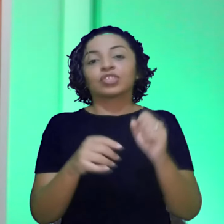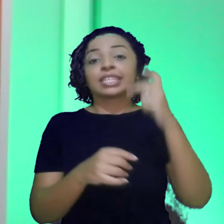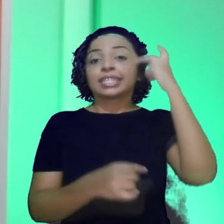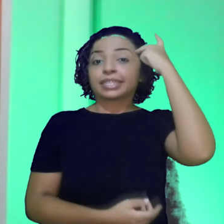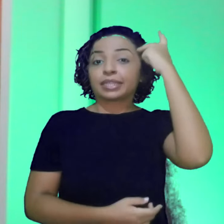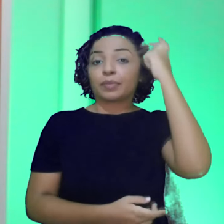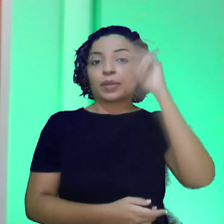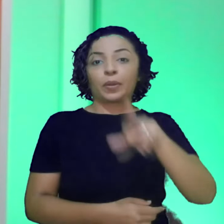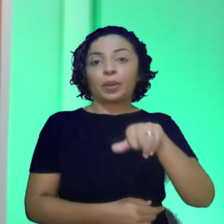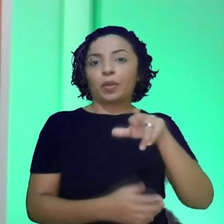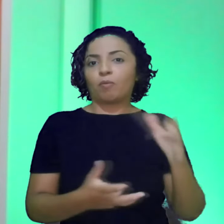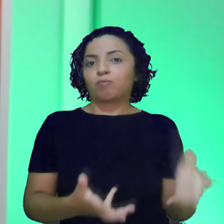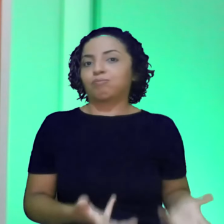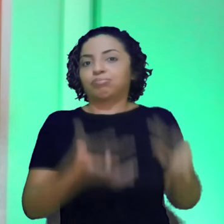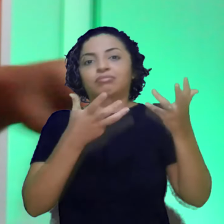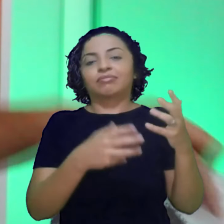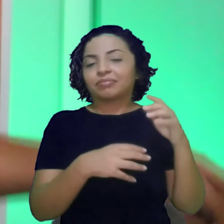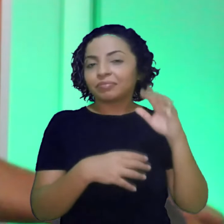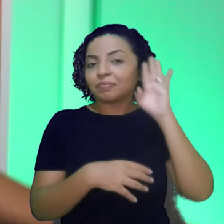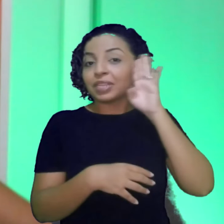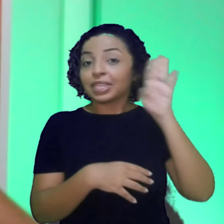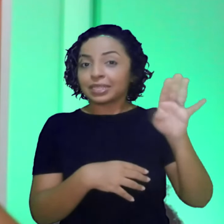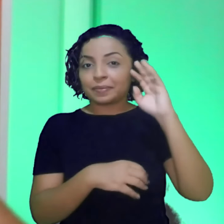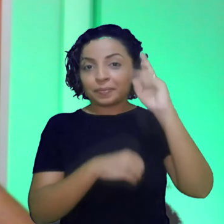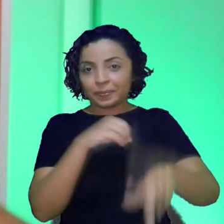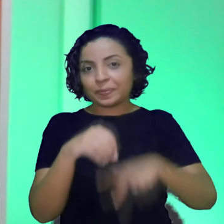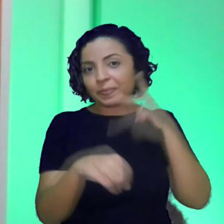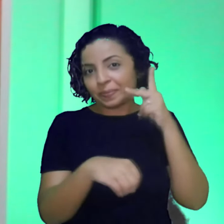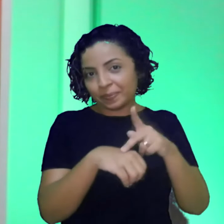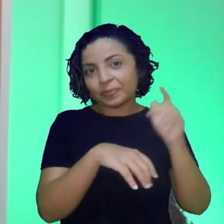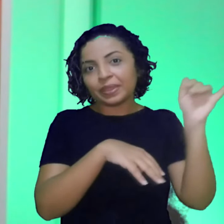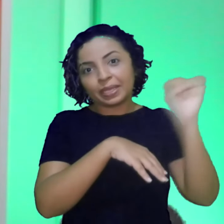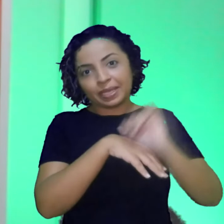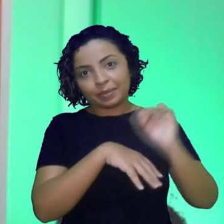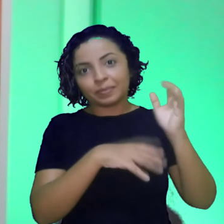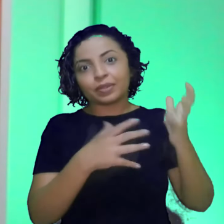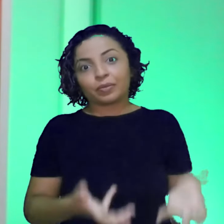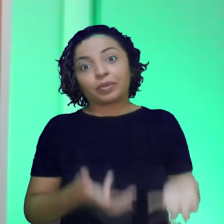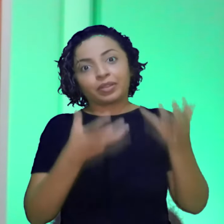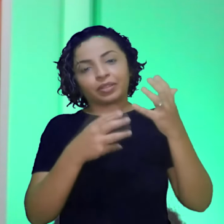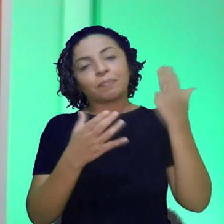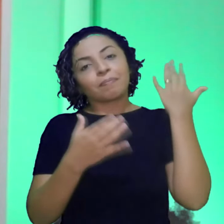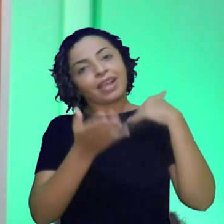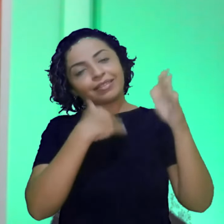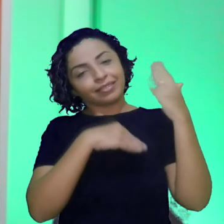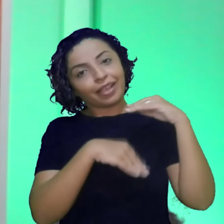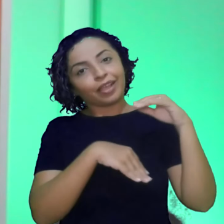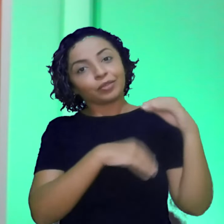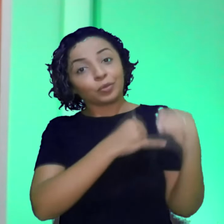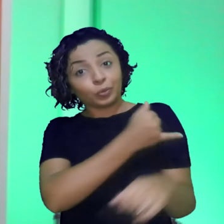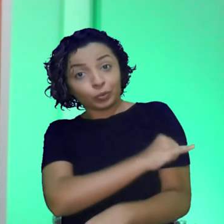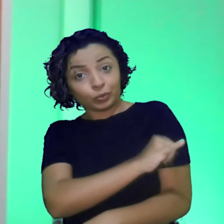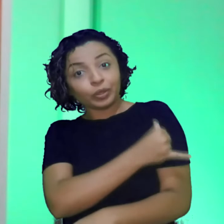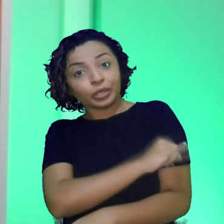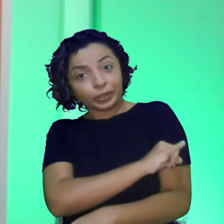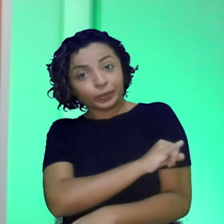era a grande metrópole do país. A grande capital, a grande cidade era o Rio de Janeiro, nesse